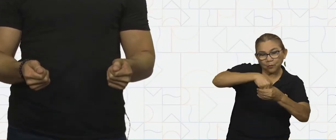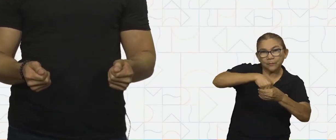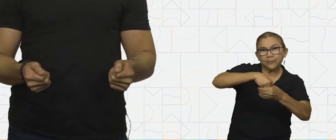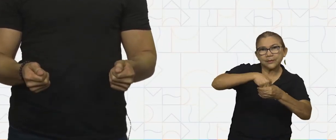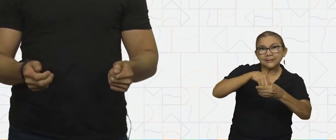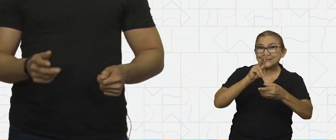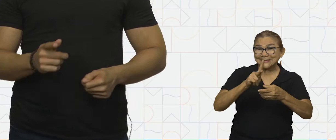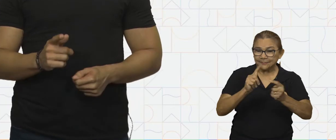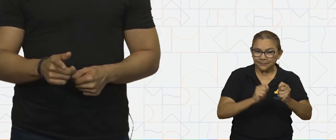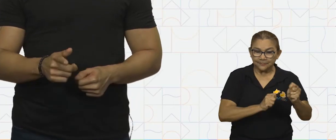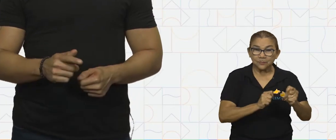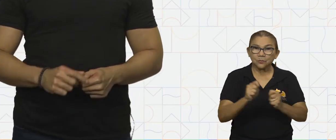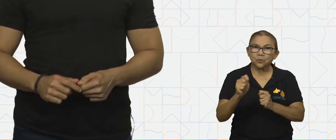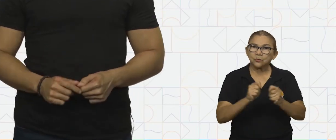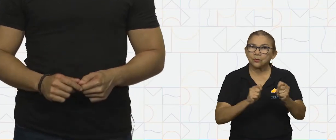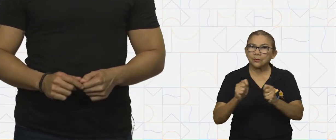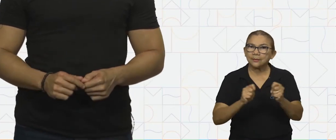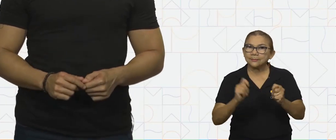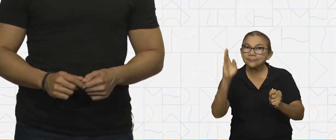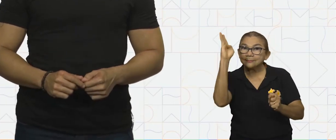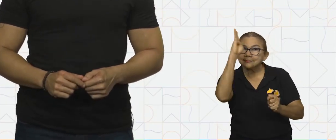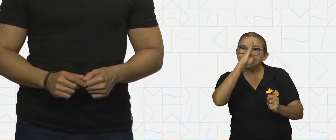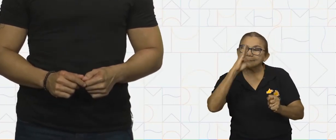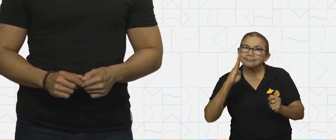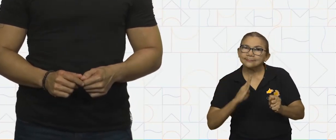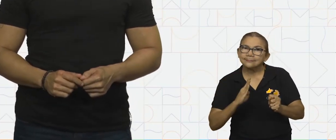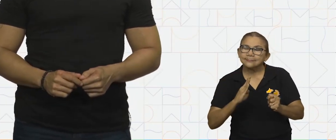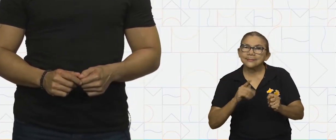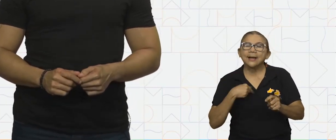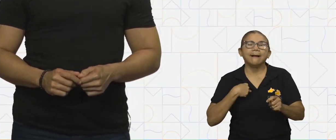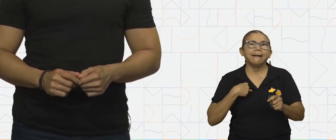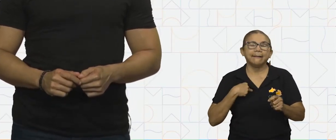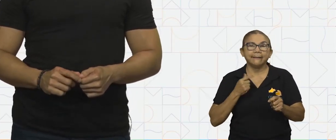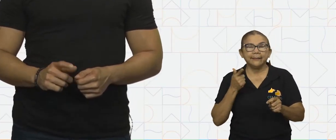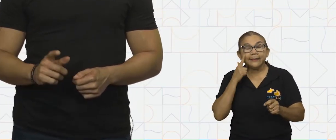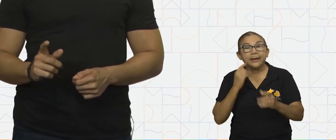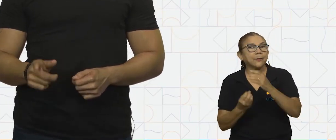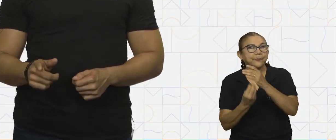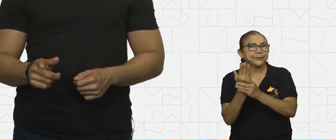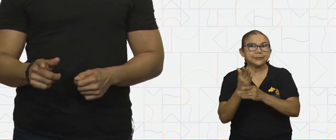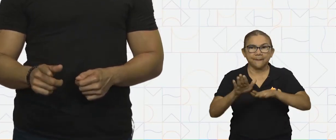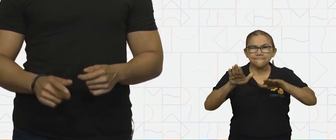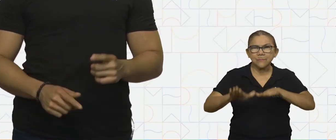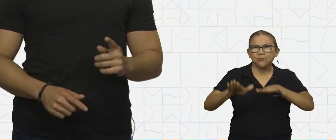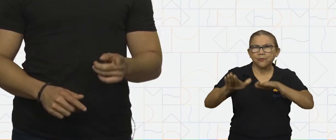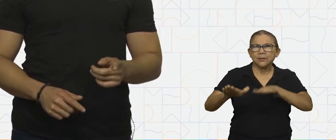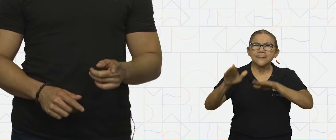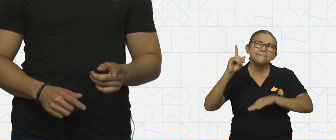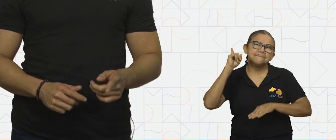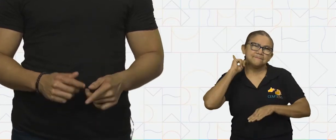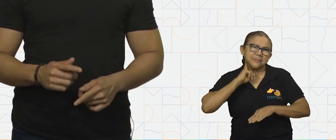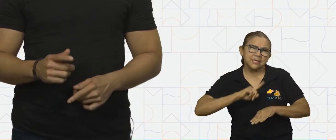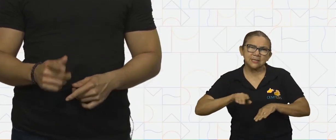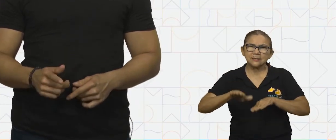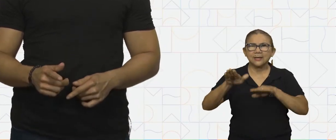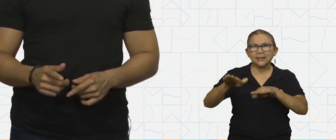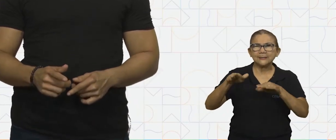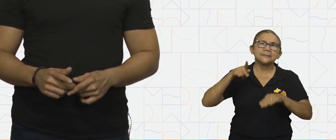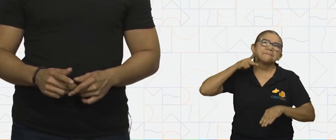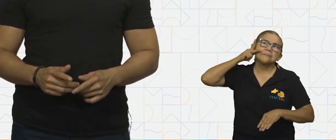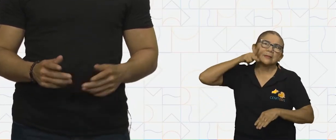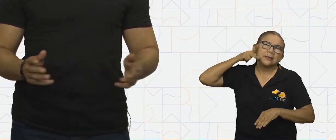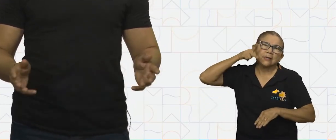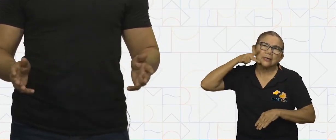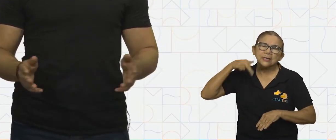o controle. Nesse ano, ocorreu um movimento armado, liderado pelos estados de Minas Gerais, Paraíba e Rio Grande do